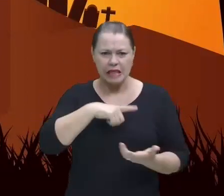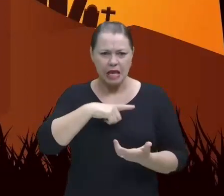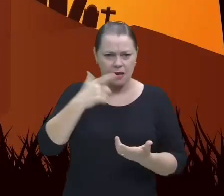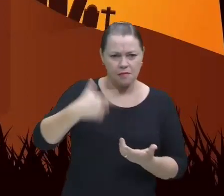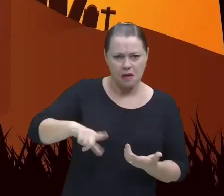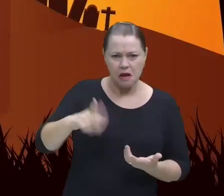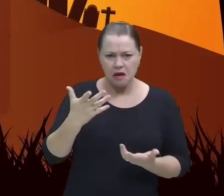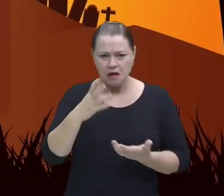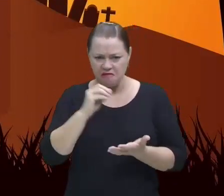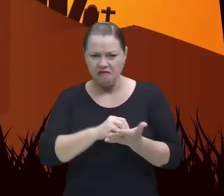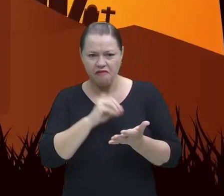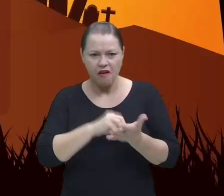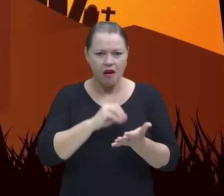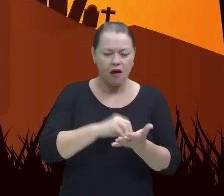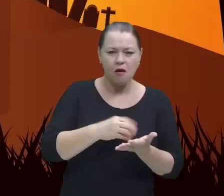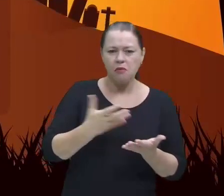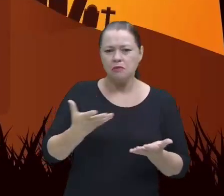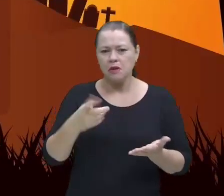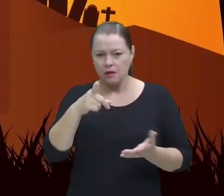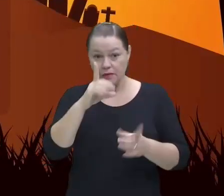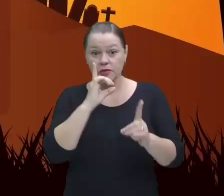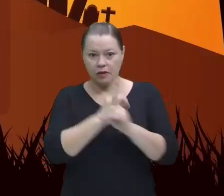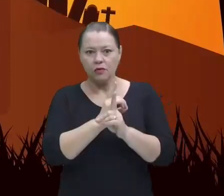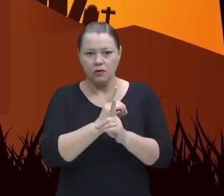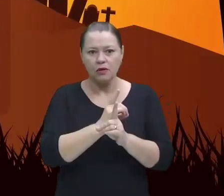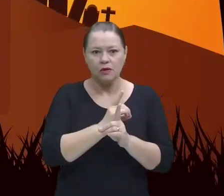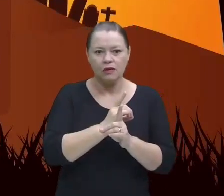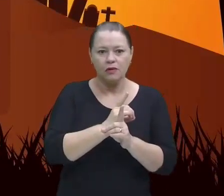acho que tem mais alguma palavra. Você encontrou?